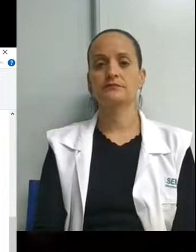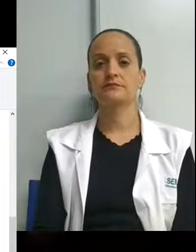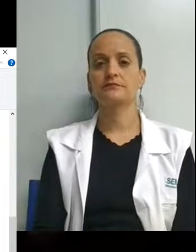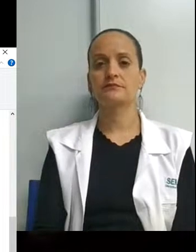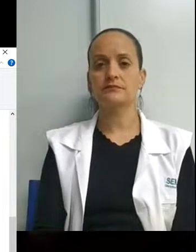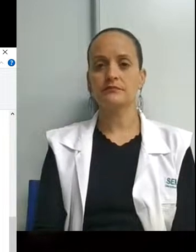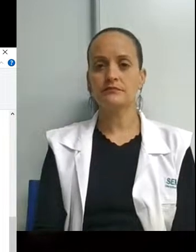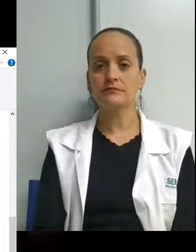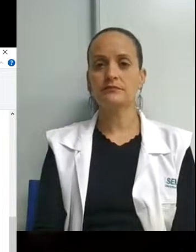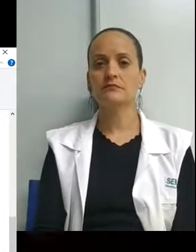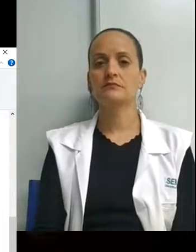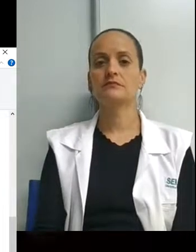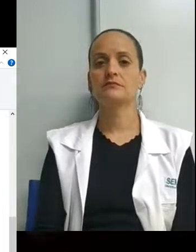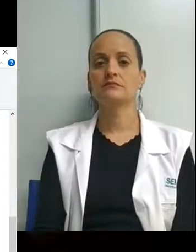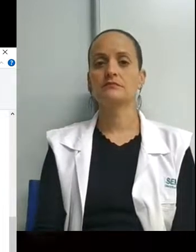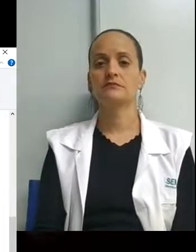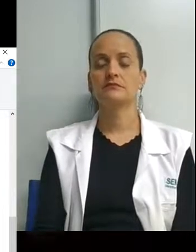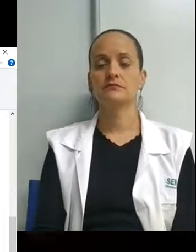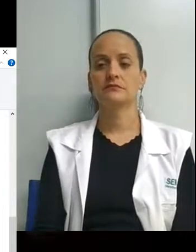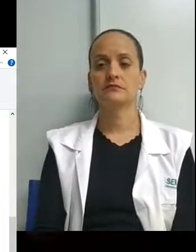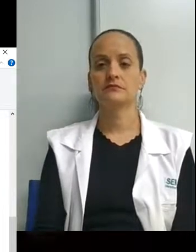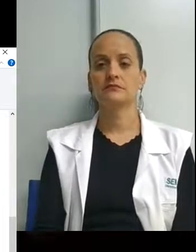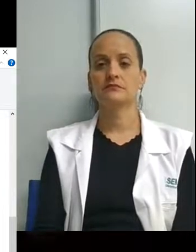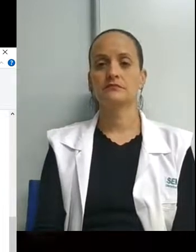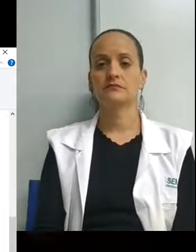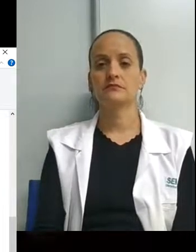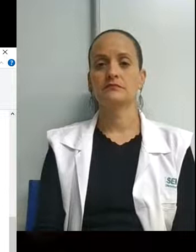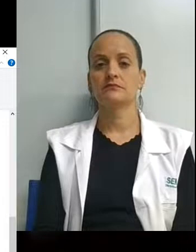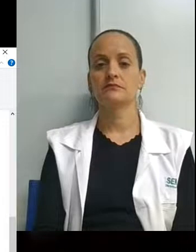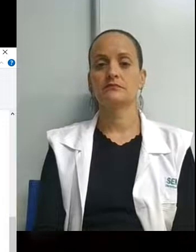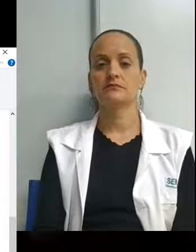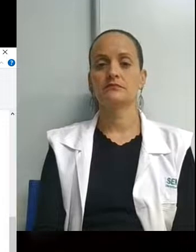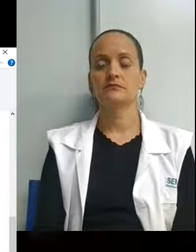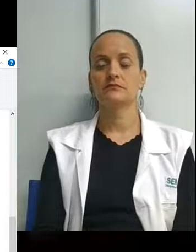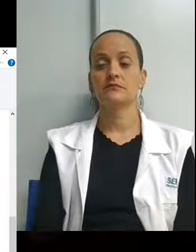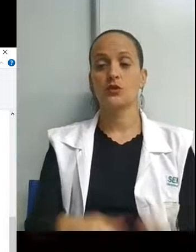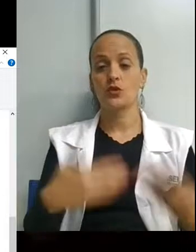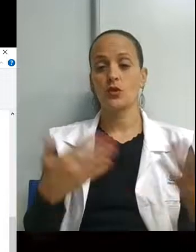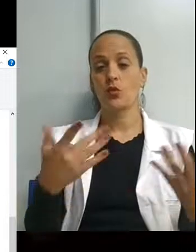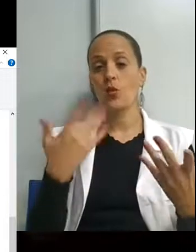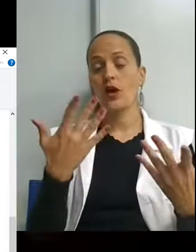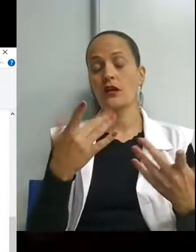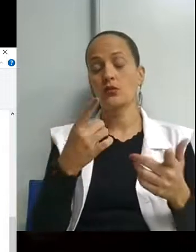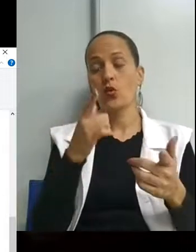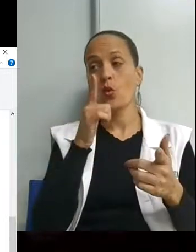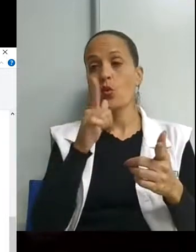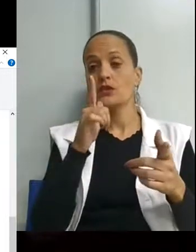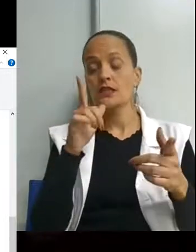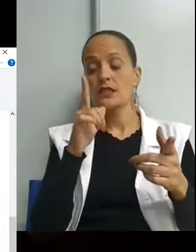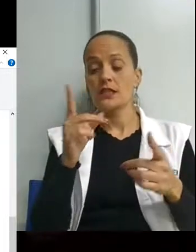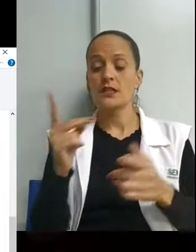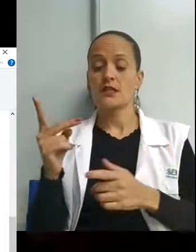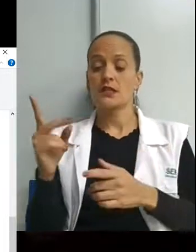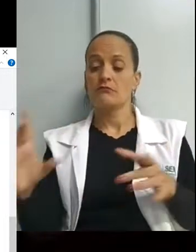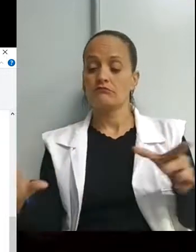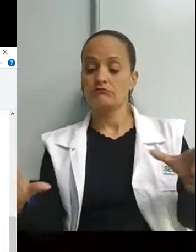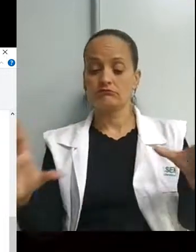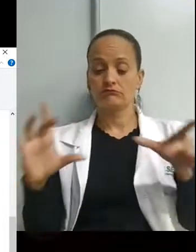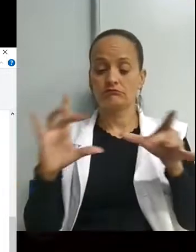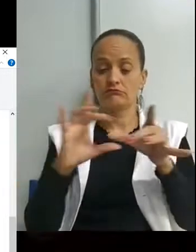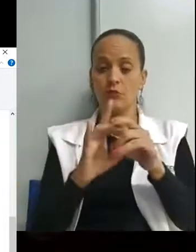Então, ó, quando a gente conectar, né, o circuito, se por acaso, né, a gente conectar o circuito da casa com o circuito das luminárias, né, que tem a